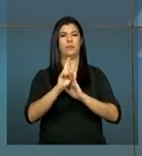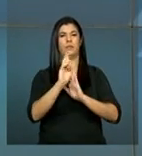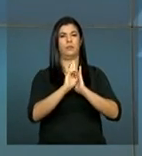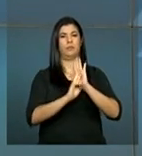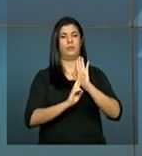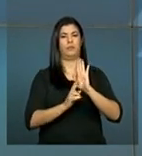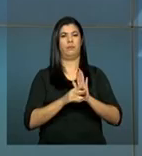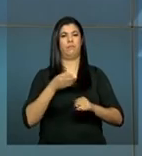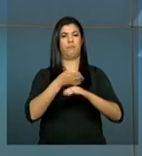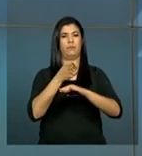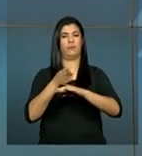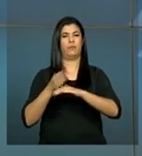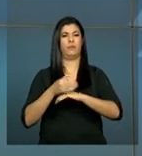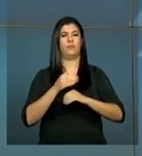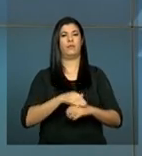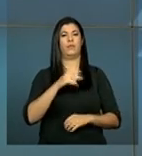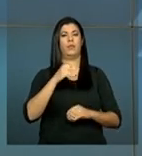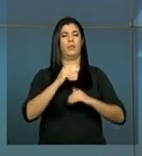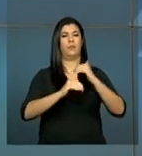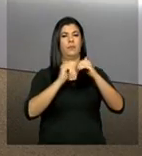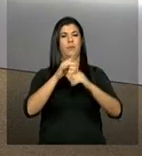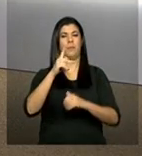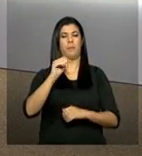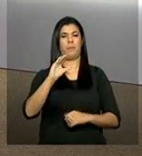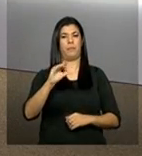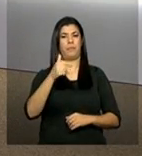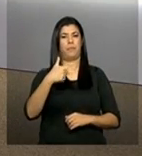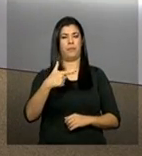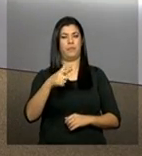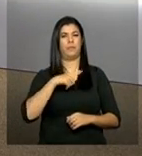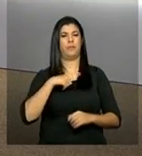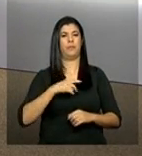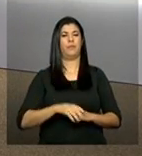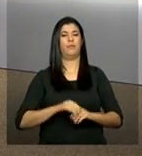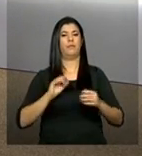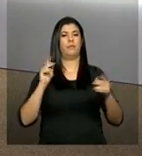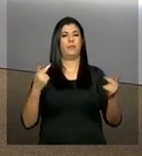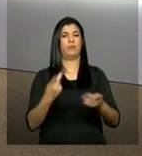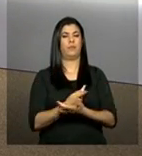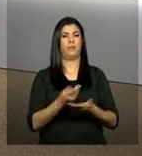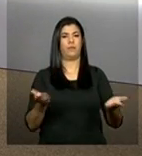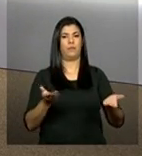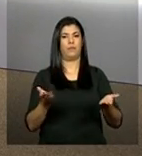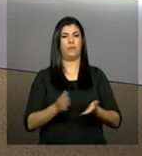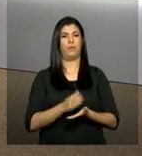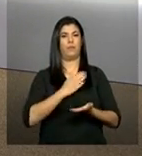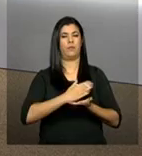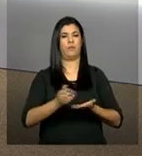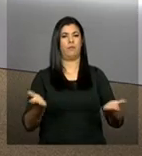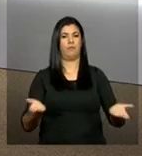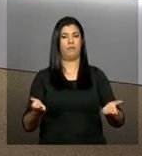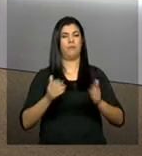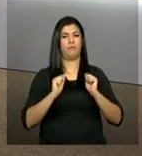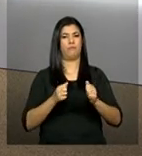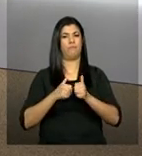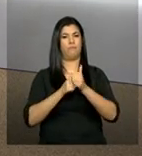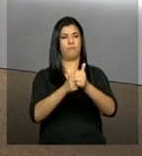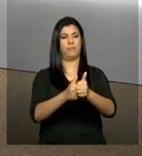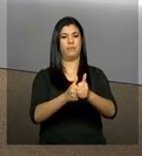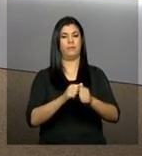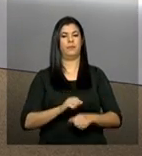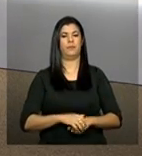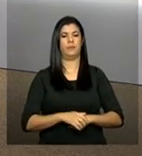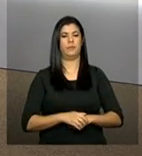investimentos do Programa de Aceleração do Crescimento. A cerimônia de anúncio do balanço do PAC 2 começa neste momento. Vamos